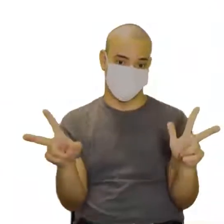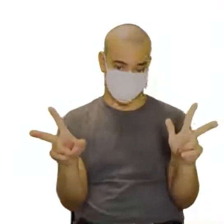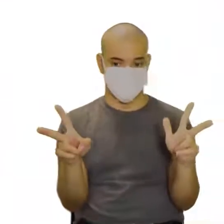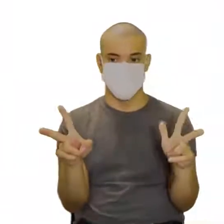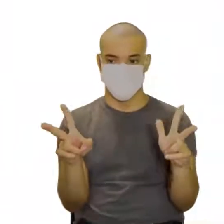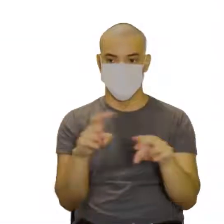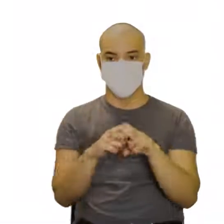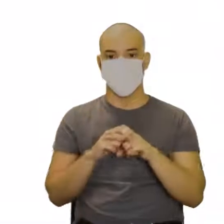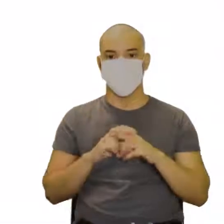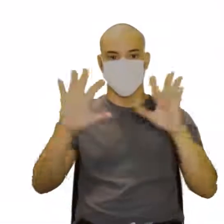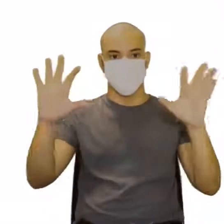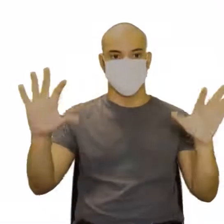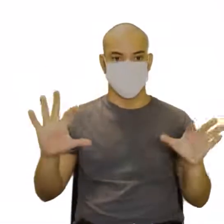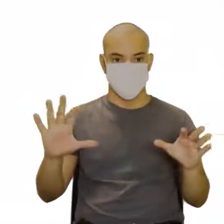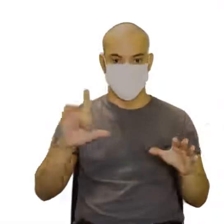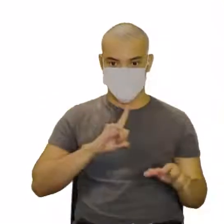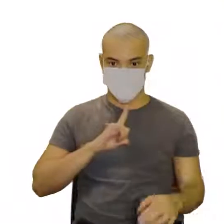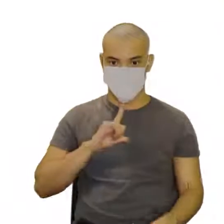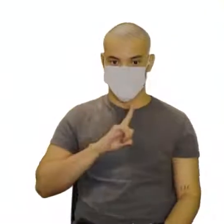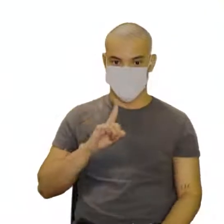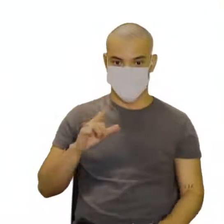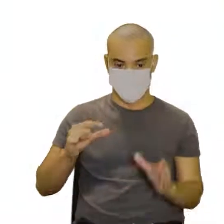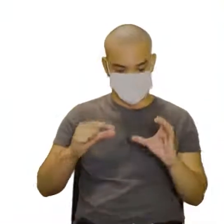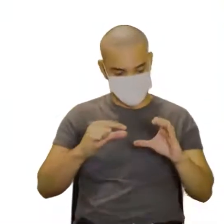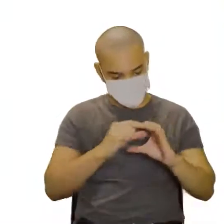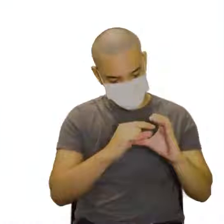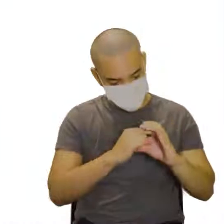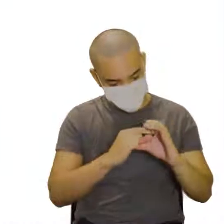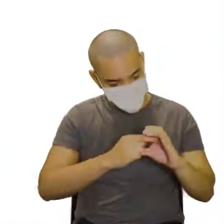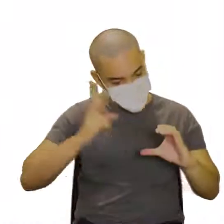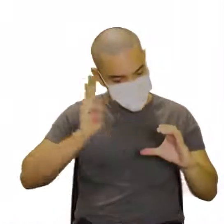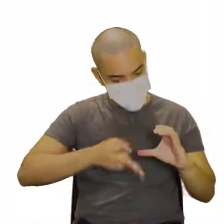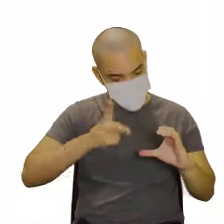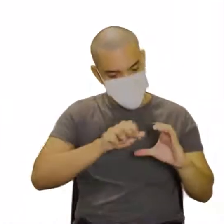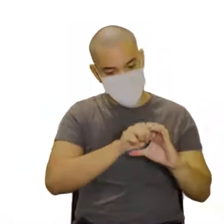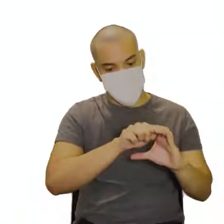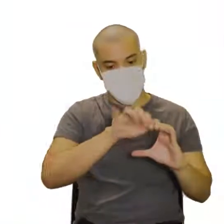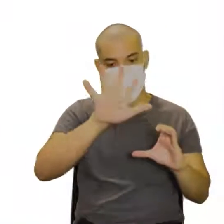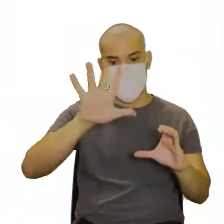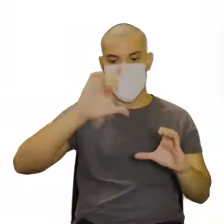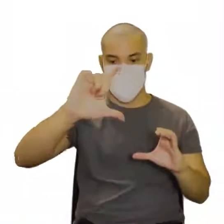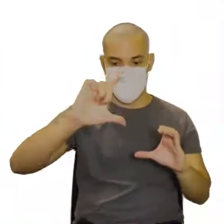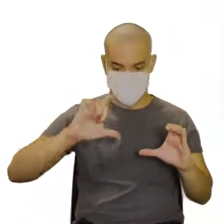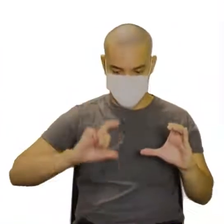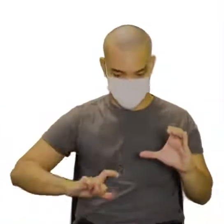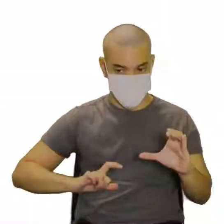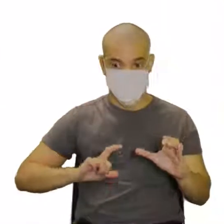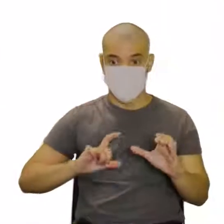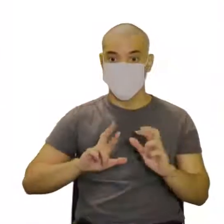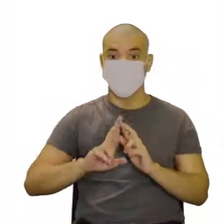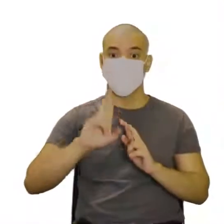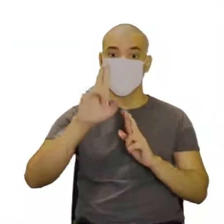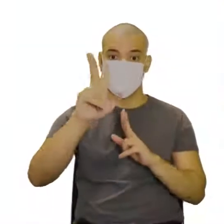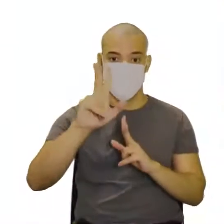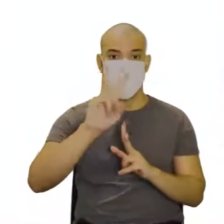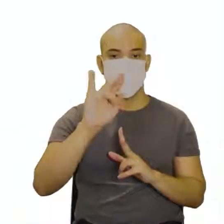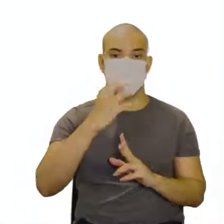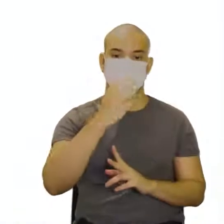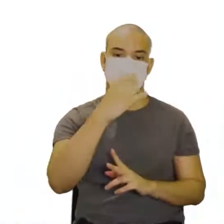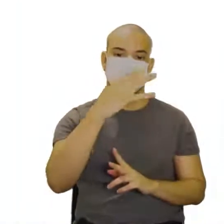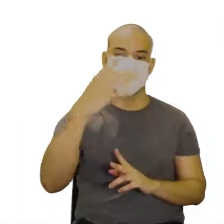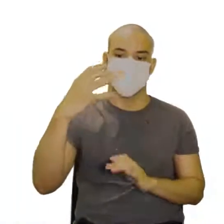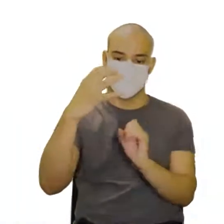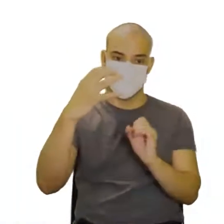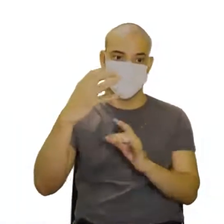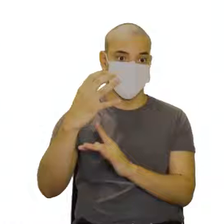diferentes e eu ligo ao mesmo gerador para poder carregar esses capacitores, por eles serem diferentes, eles vão acumular uma